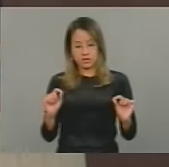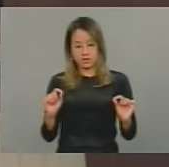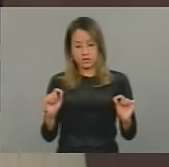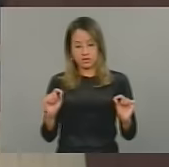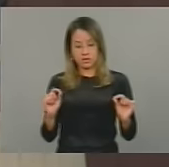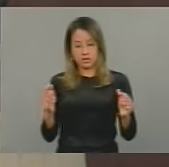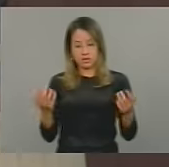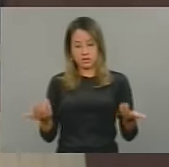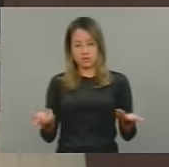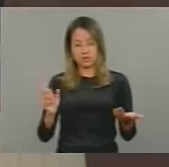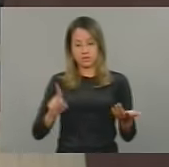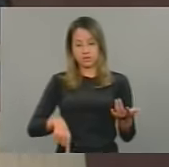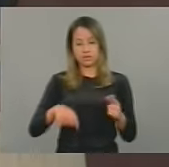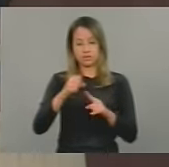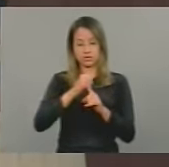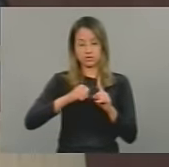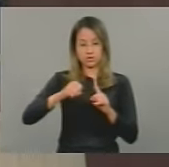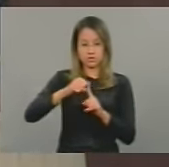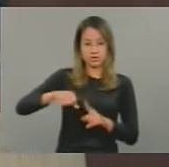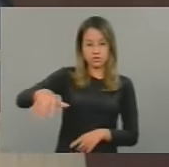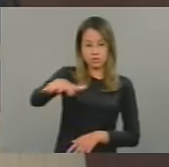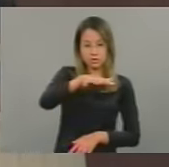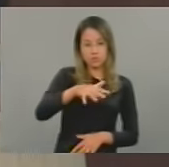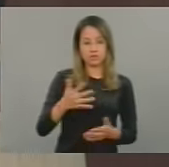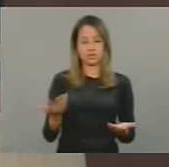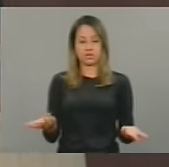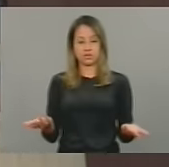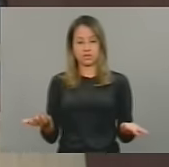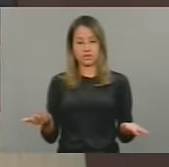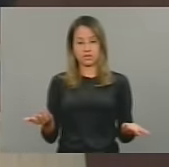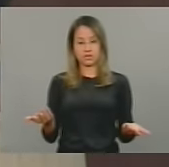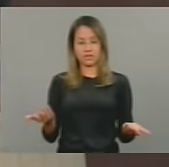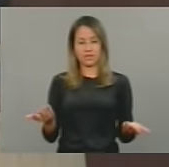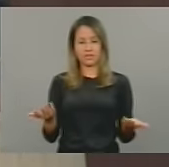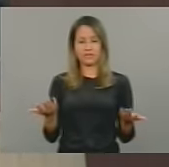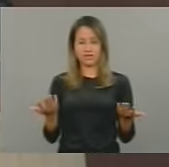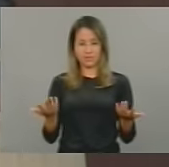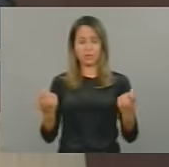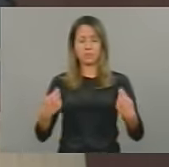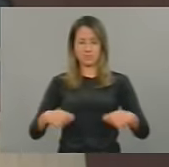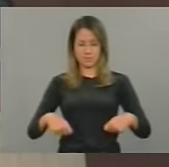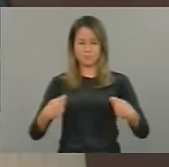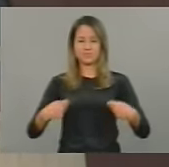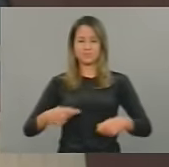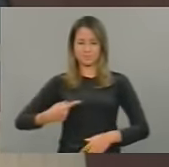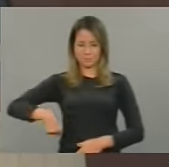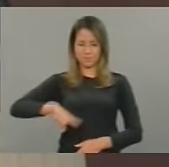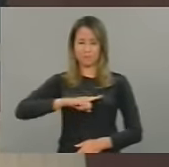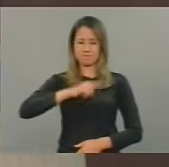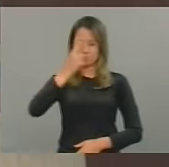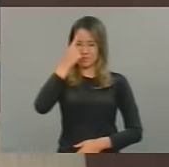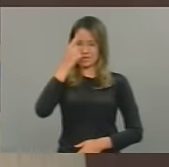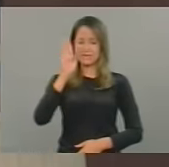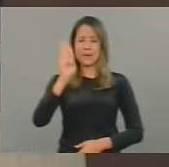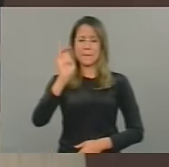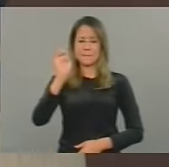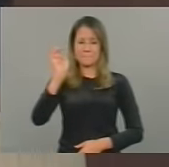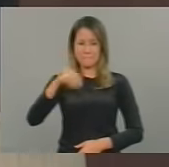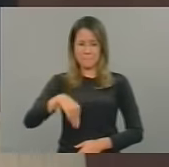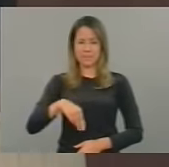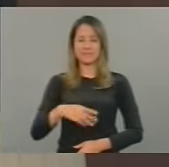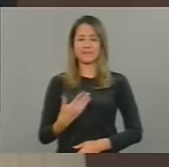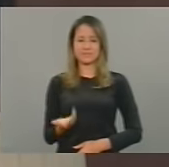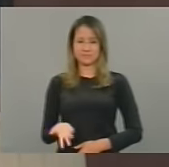movimentos sociais, feministas, de orientação socialista, anarquista, de profundo